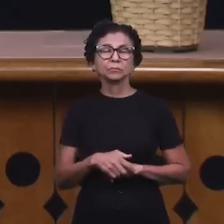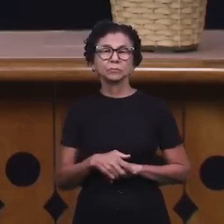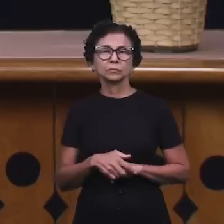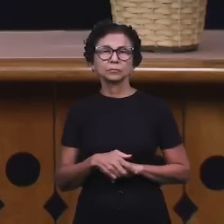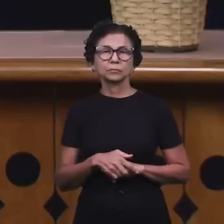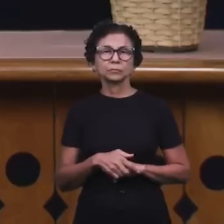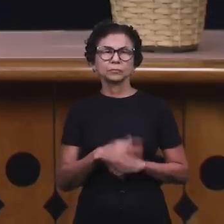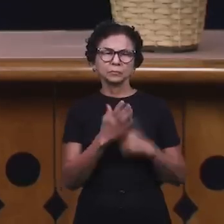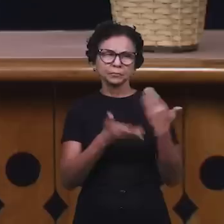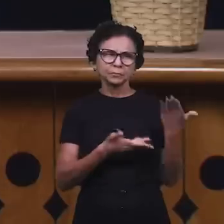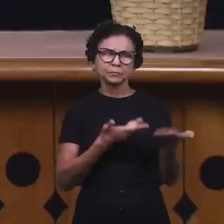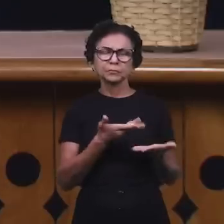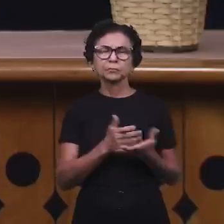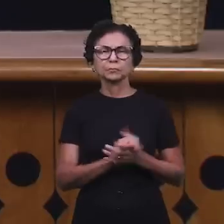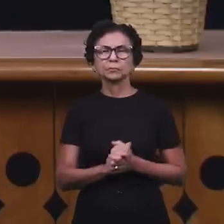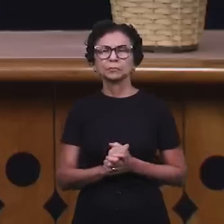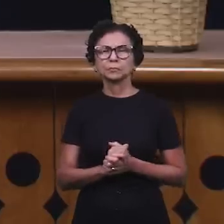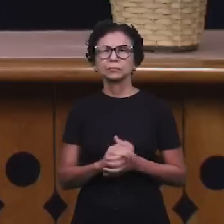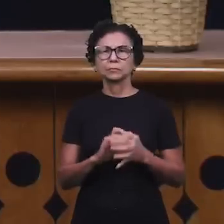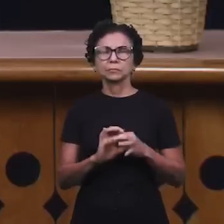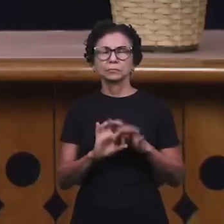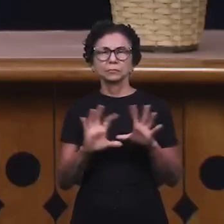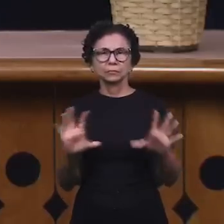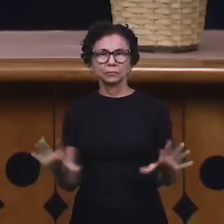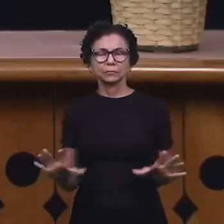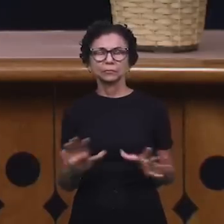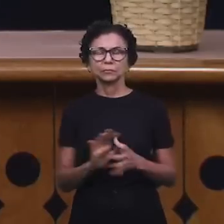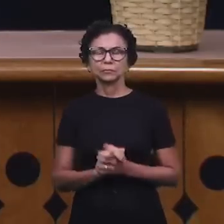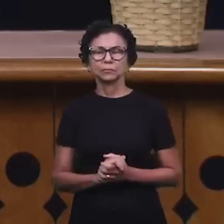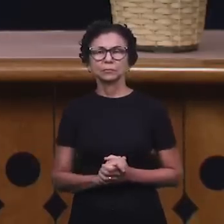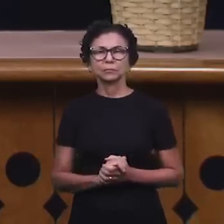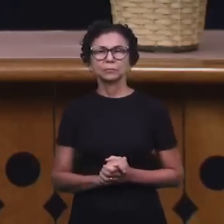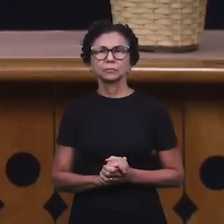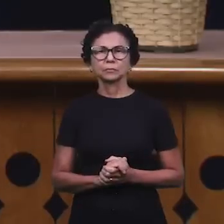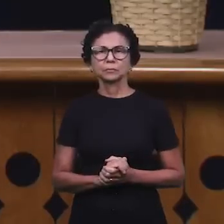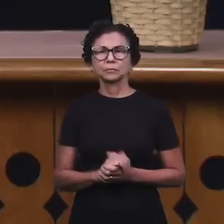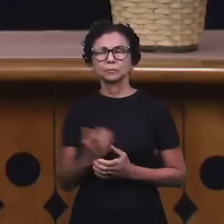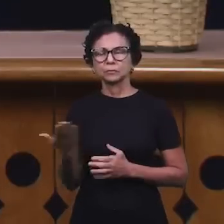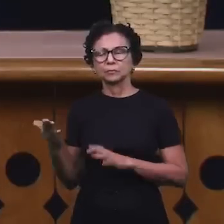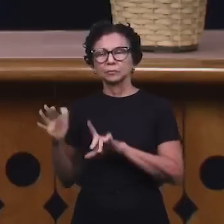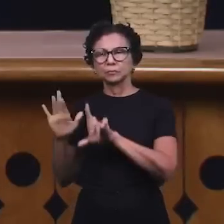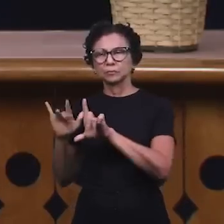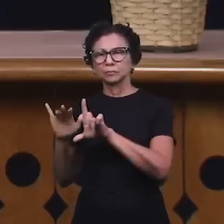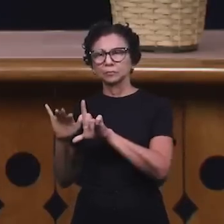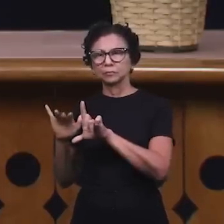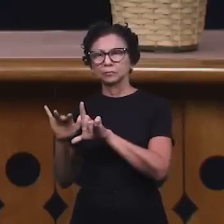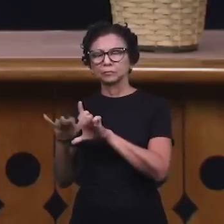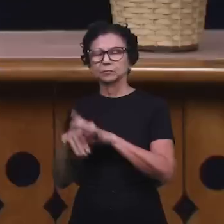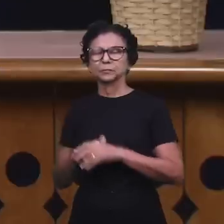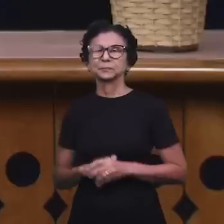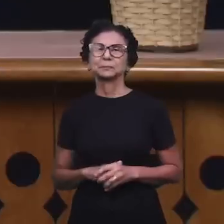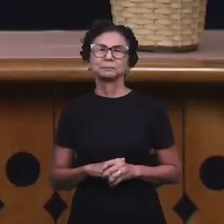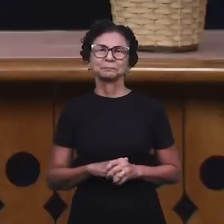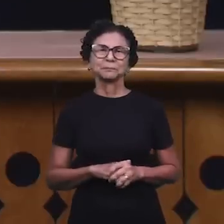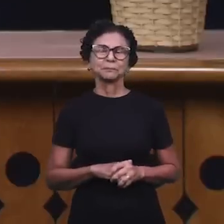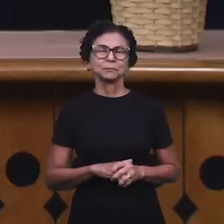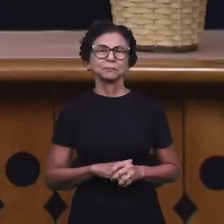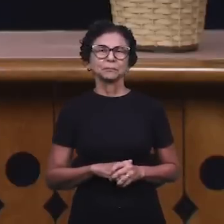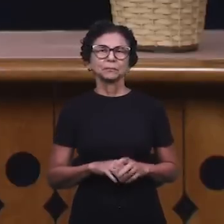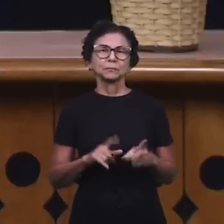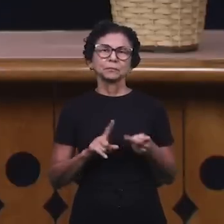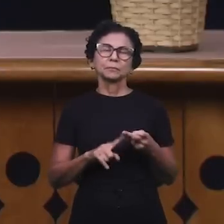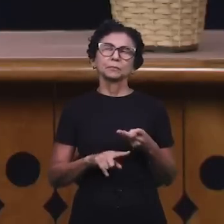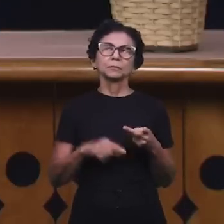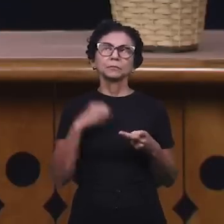assistência, estamos à sua disposição. Pode ligar para o QR Code que está na tela agora. Se alguém teve